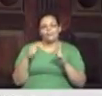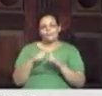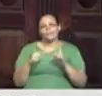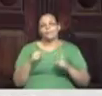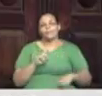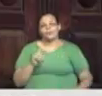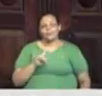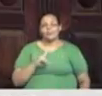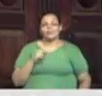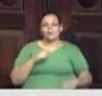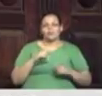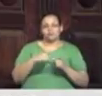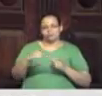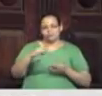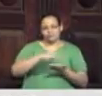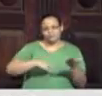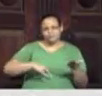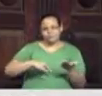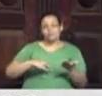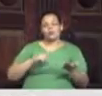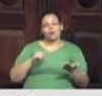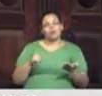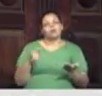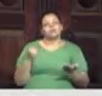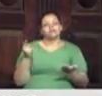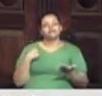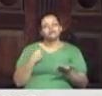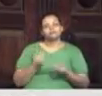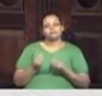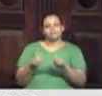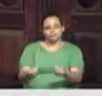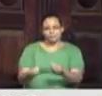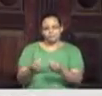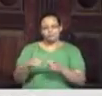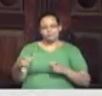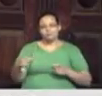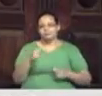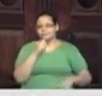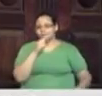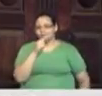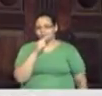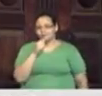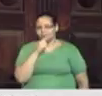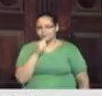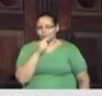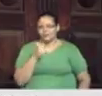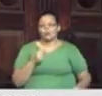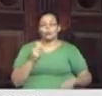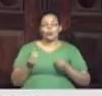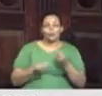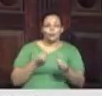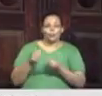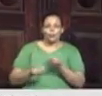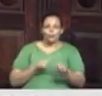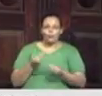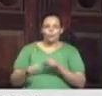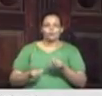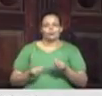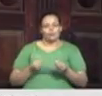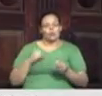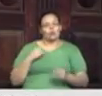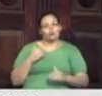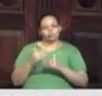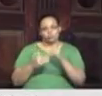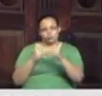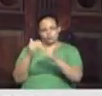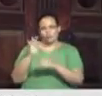essas ações seriam dadas em garantia a esse empréstimo, sem nenhuma salvaguarda de como esse processo se daria